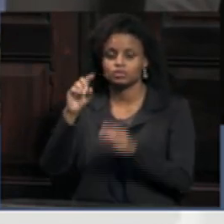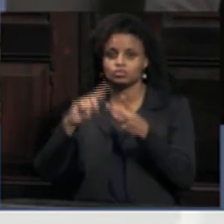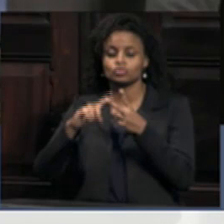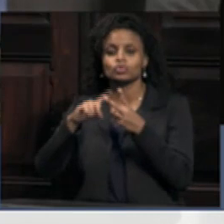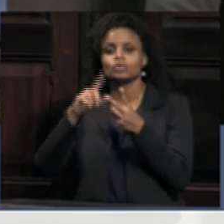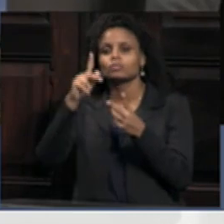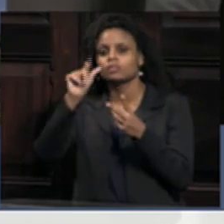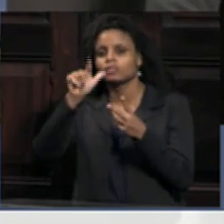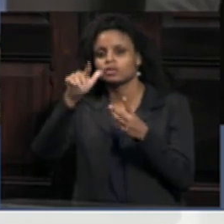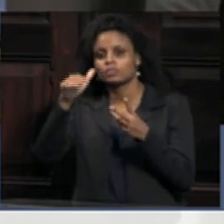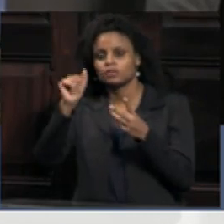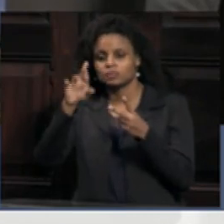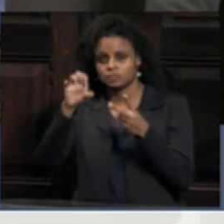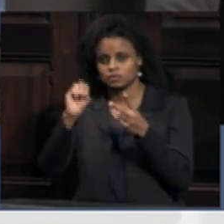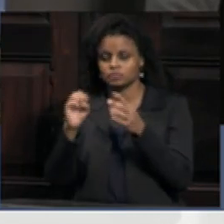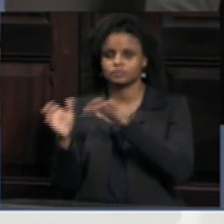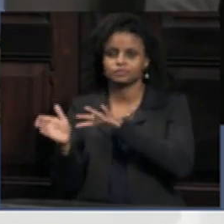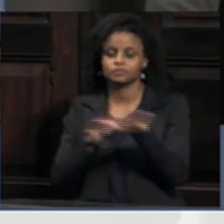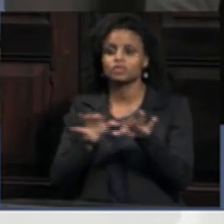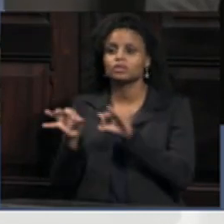Veto total oposto. Projeto de lei